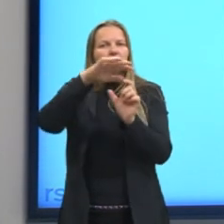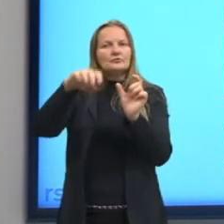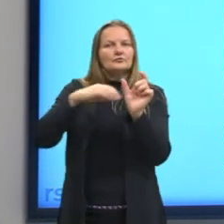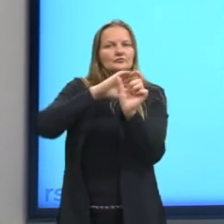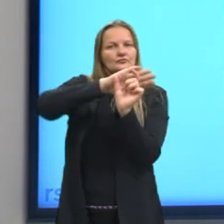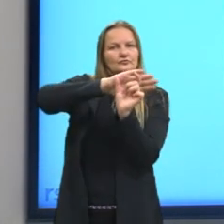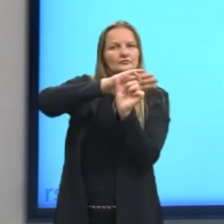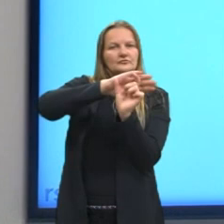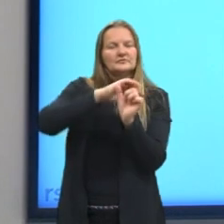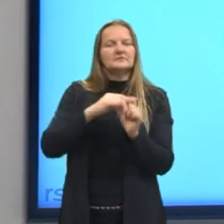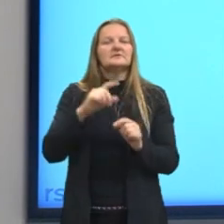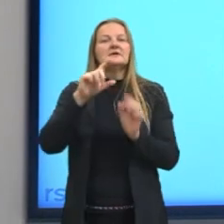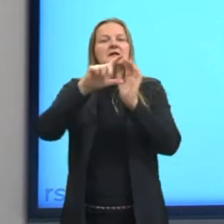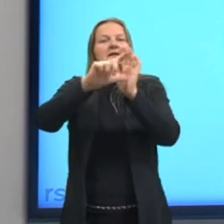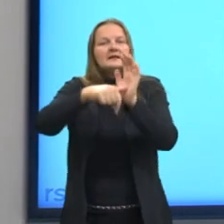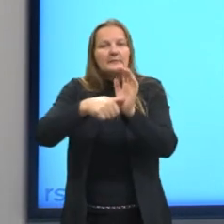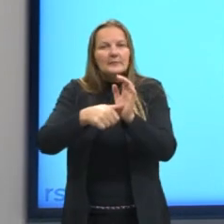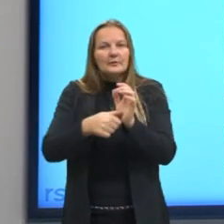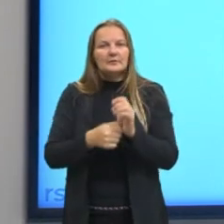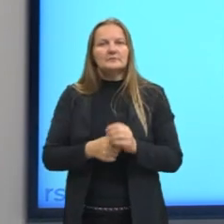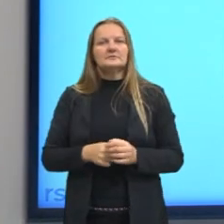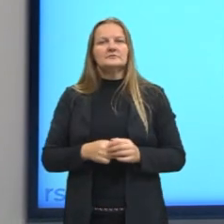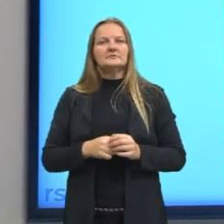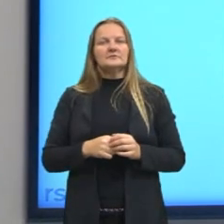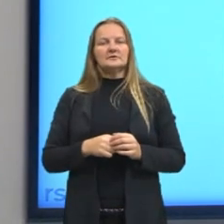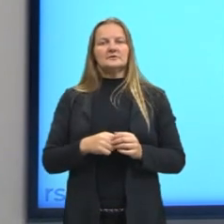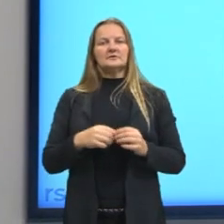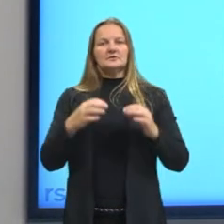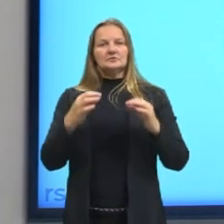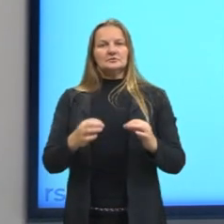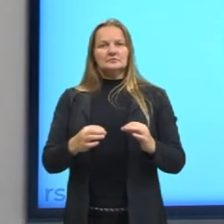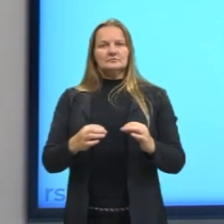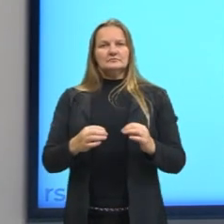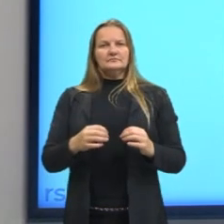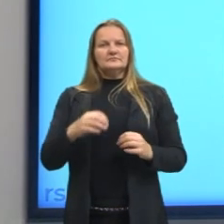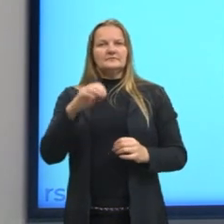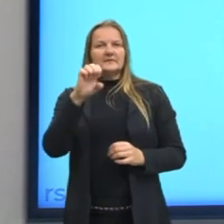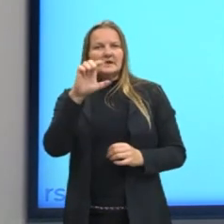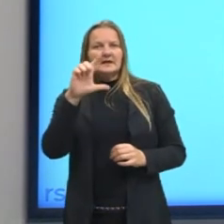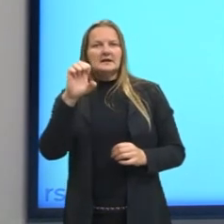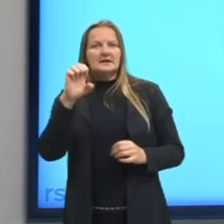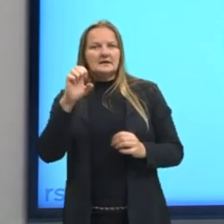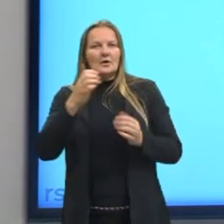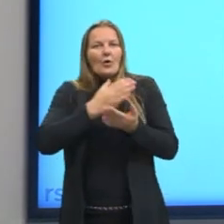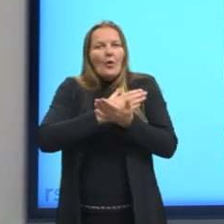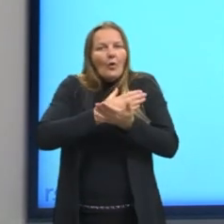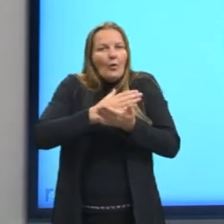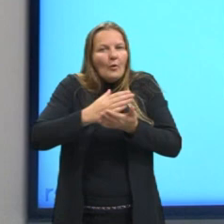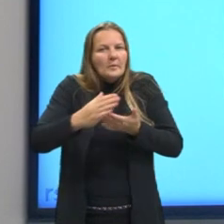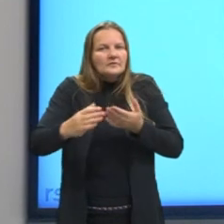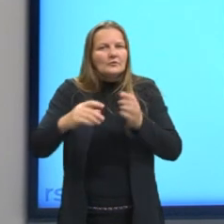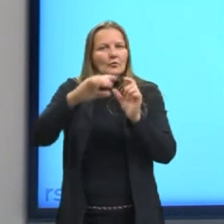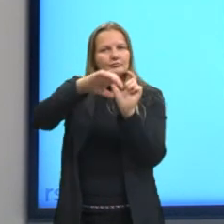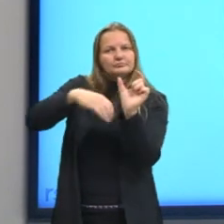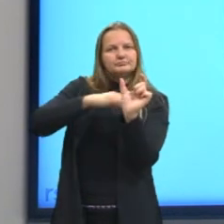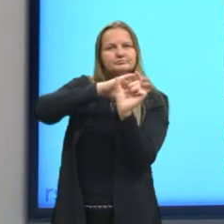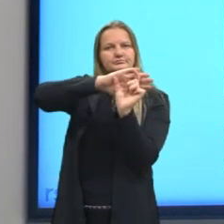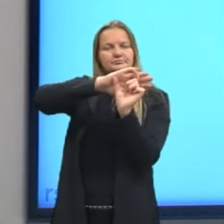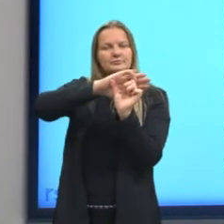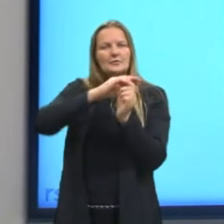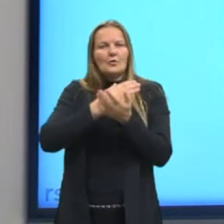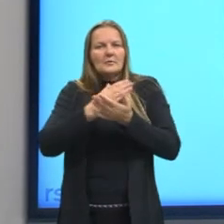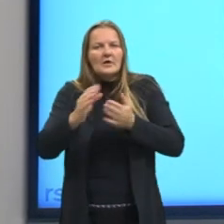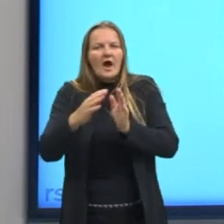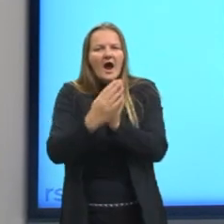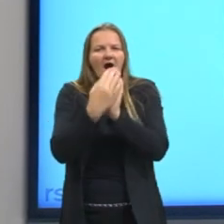refeições depois certo aqui seria ela dizer ele começou a comer